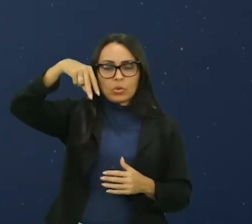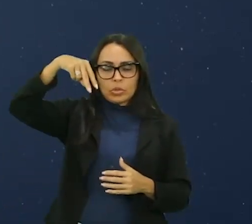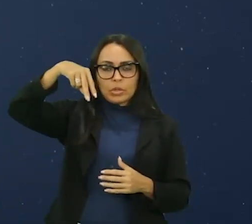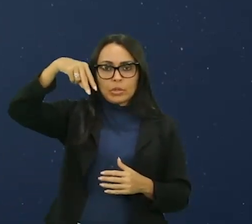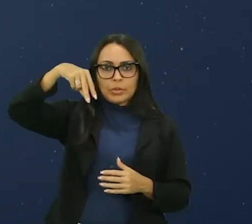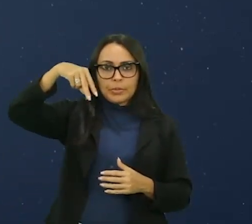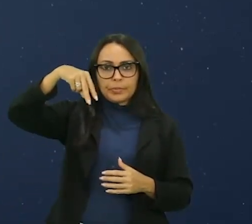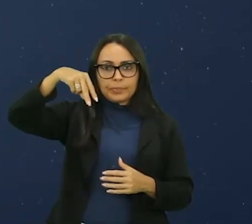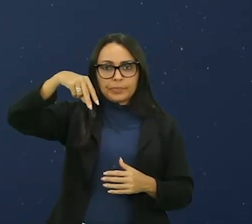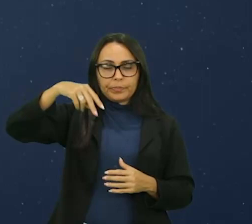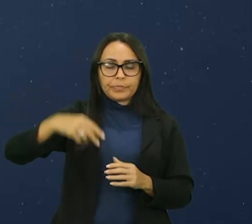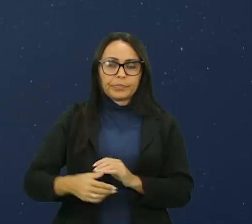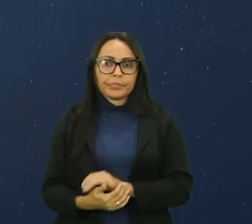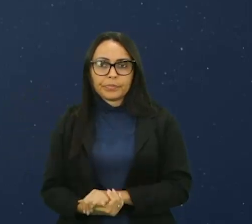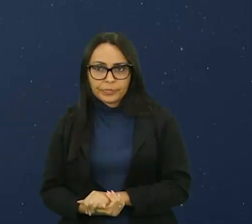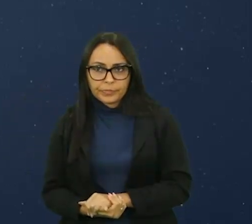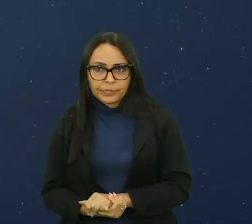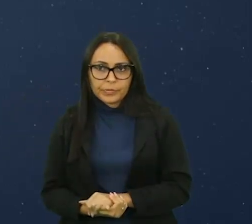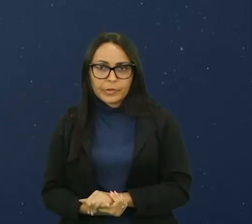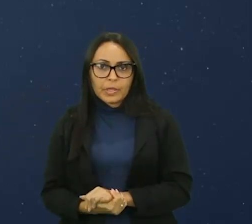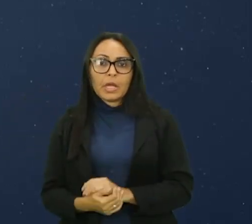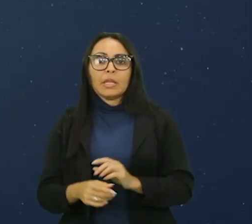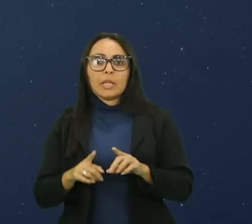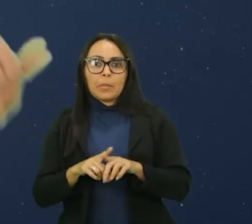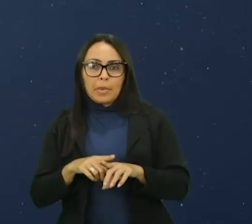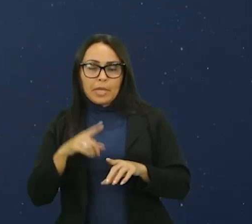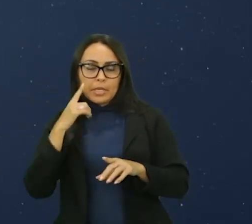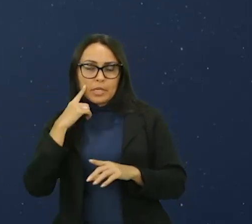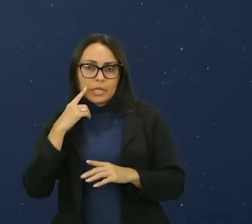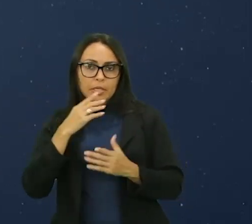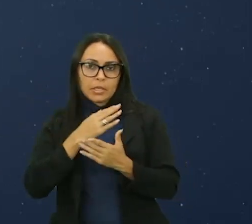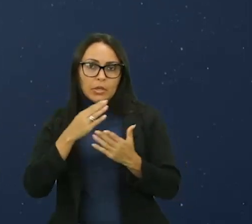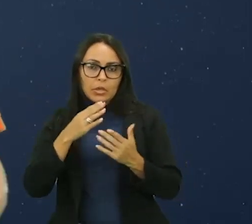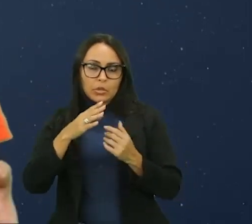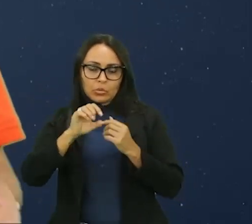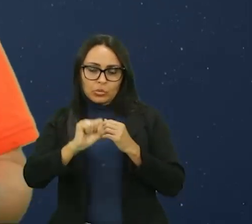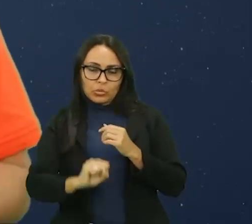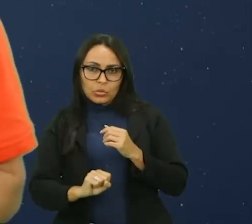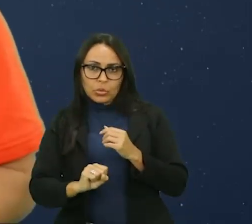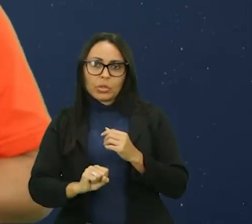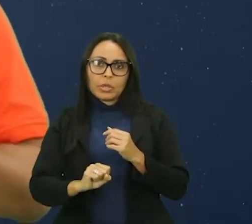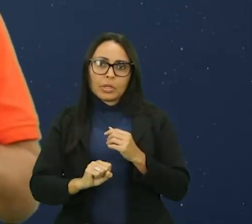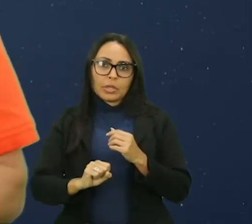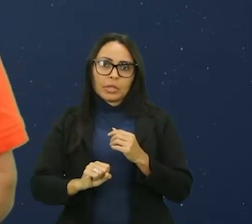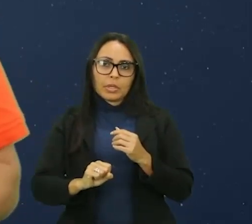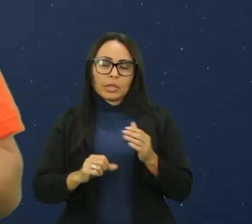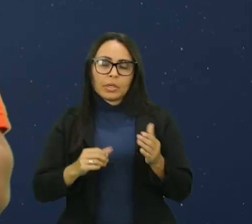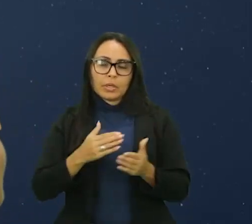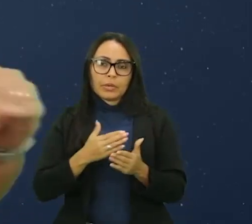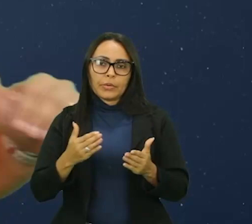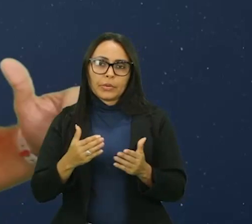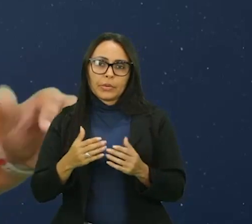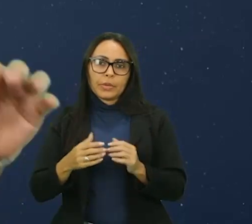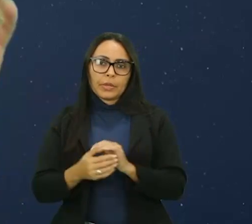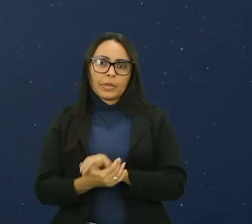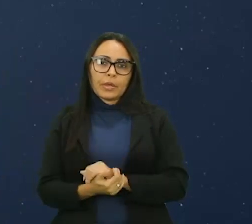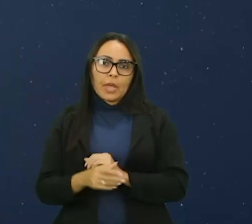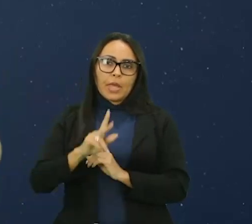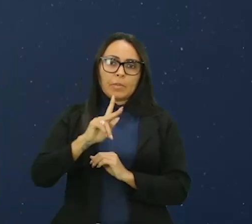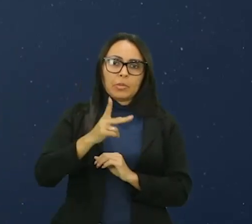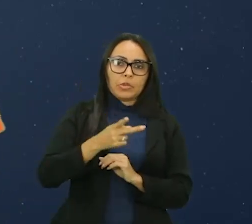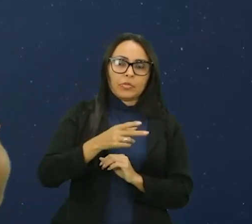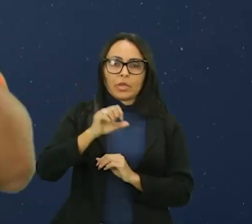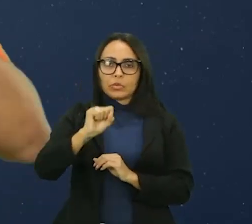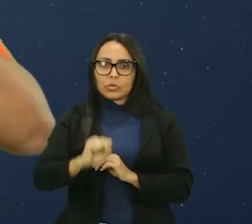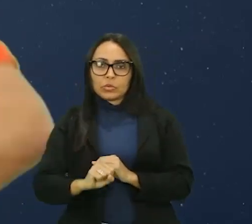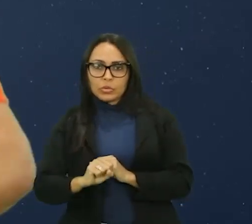de Câncer e o Círculo Polar Ártico, no hemisfério norte, e temperada do sul fica no hemisfério sul, ali cortado pelo Trópico